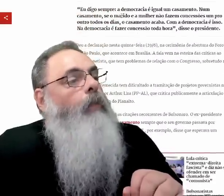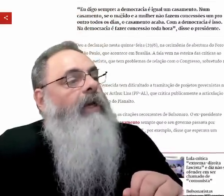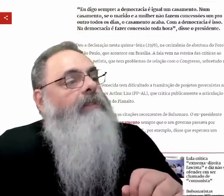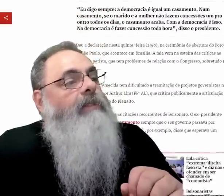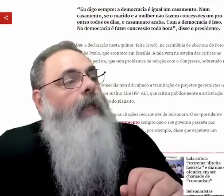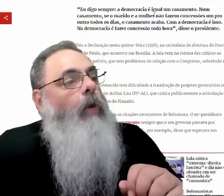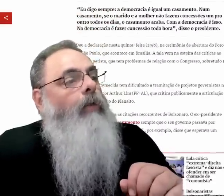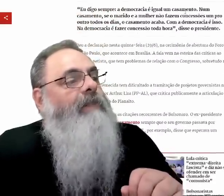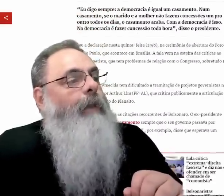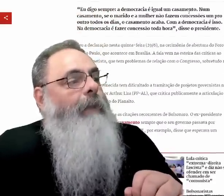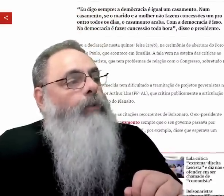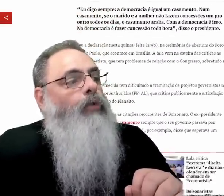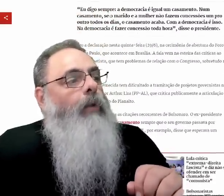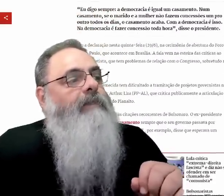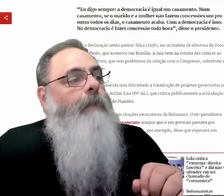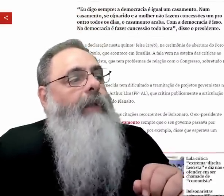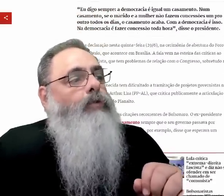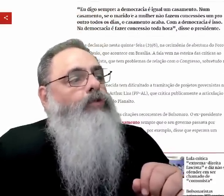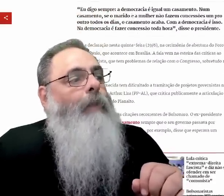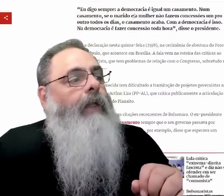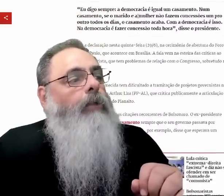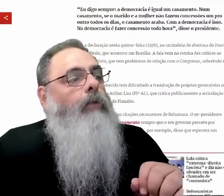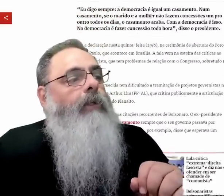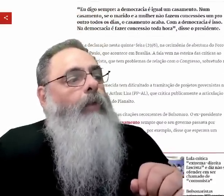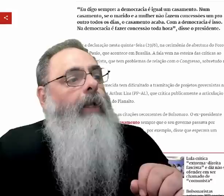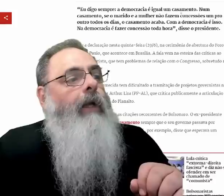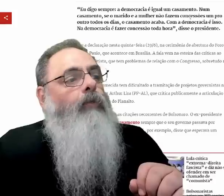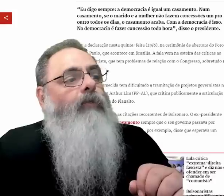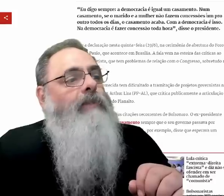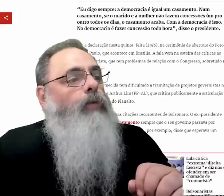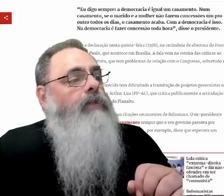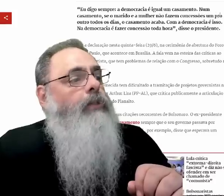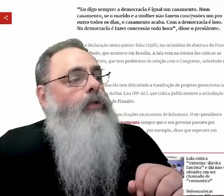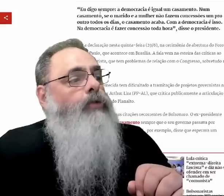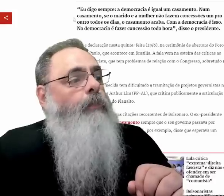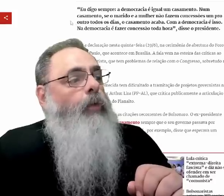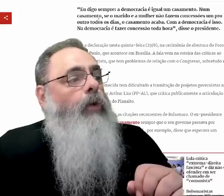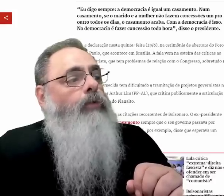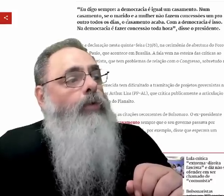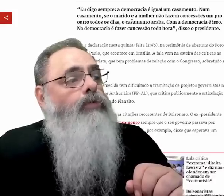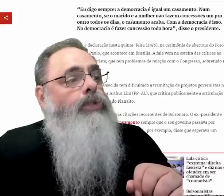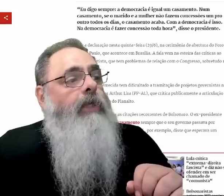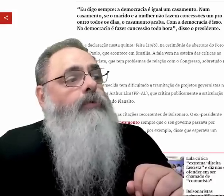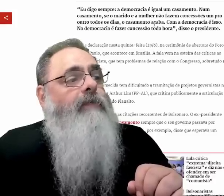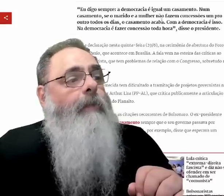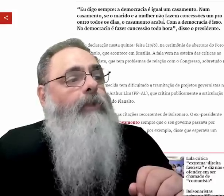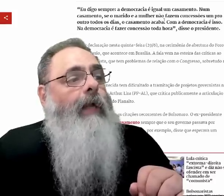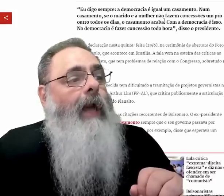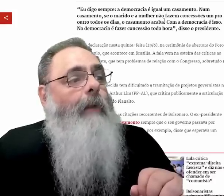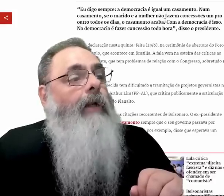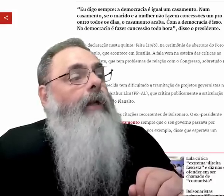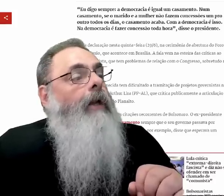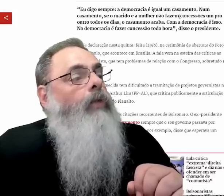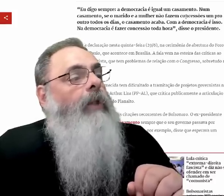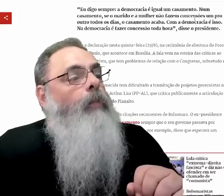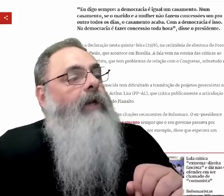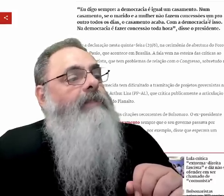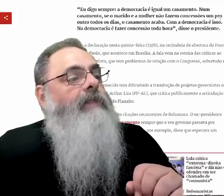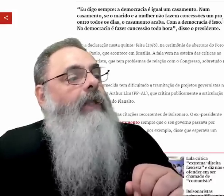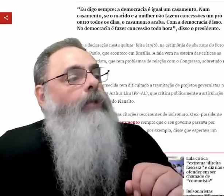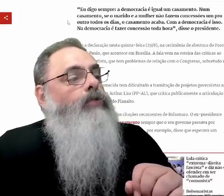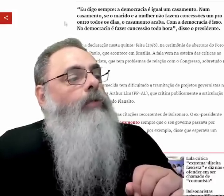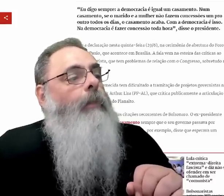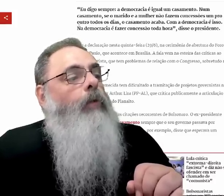democracia igual um casamento num casamento se o marido e a mulher não fazem concessões um para o outro todos os dias o casamento acaba quando